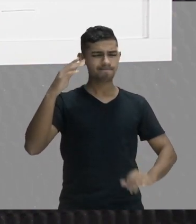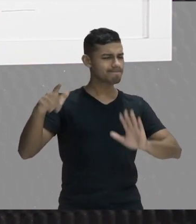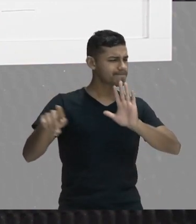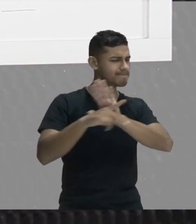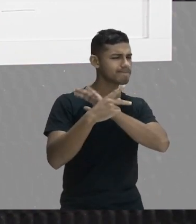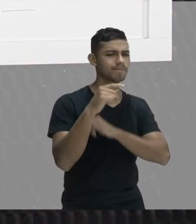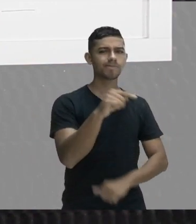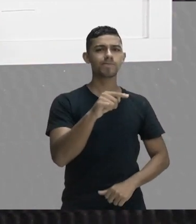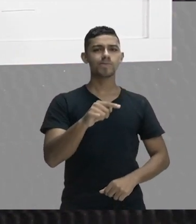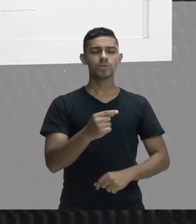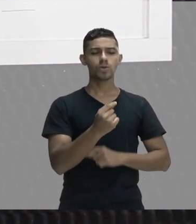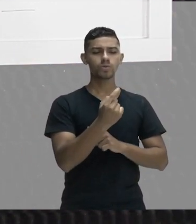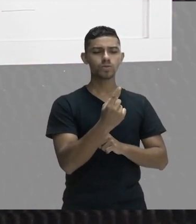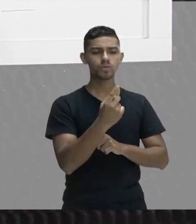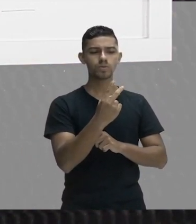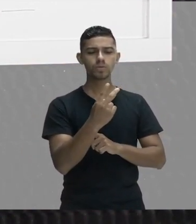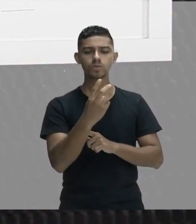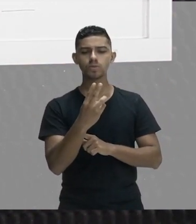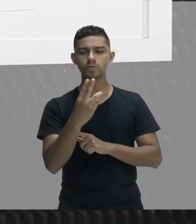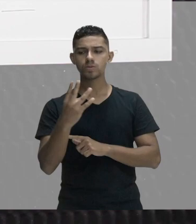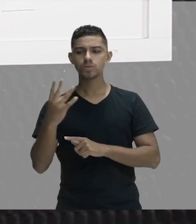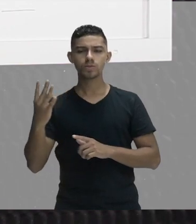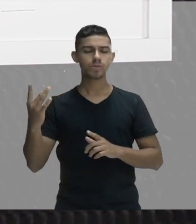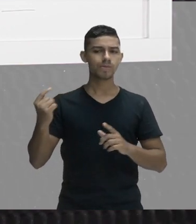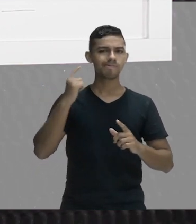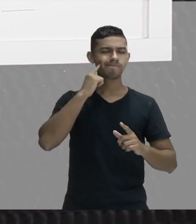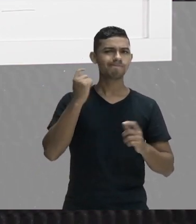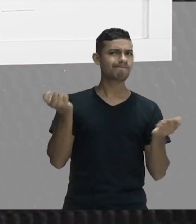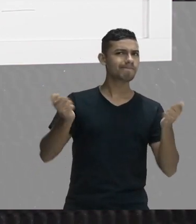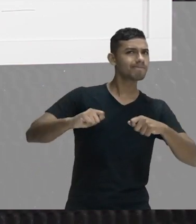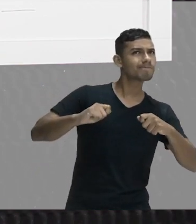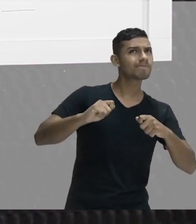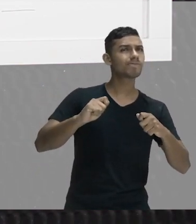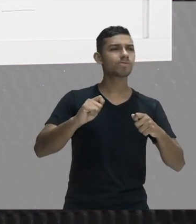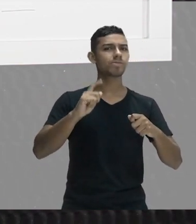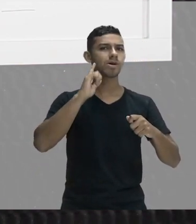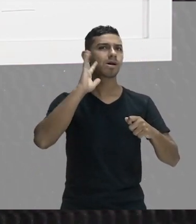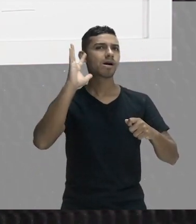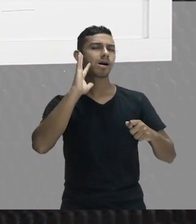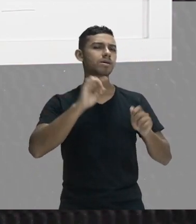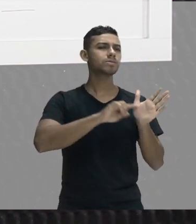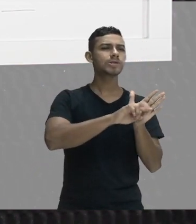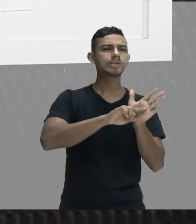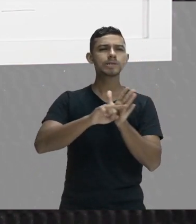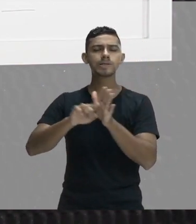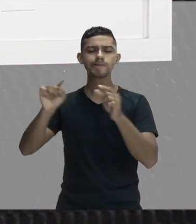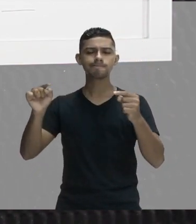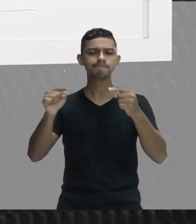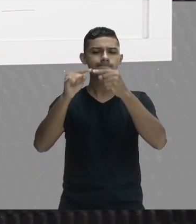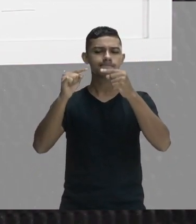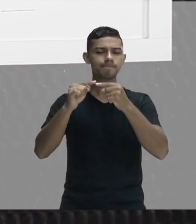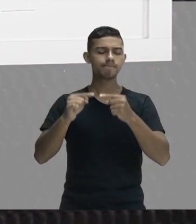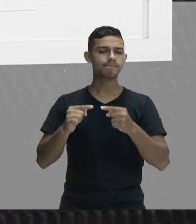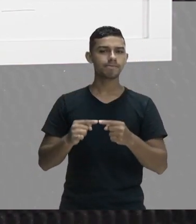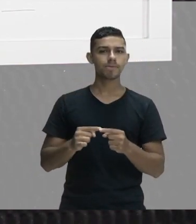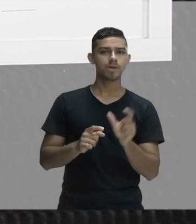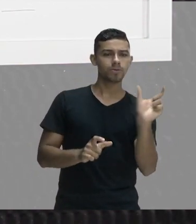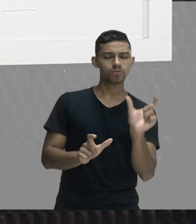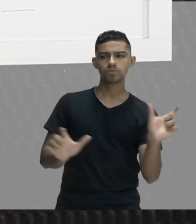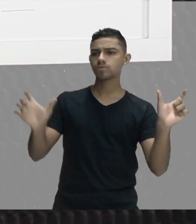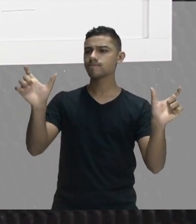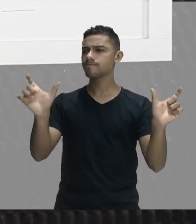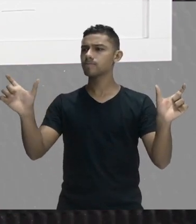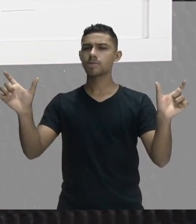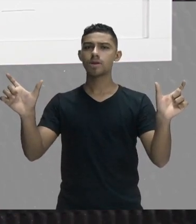que é o princípio fundamental da contagem? Esse princípio é a base da análise combinatória. Tá? Por sua vez, o que é